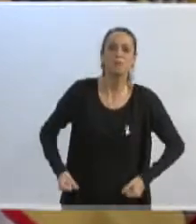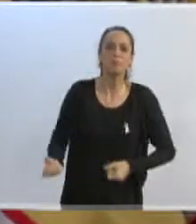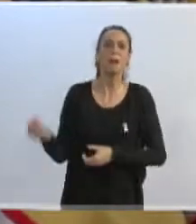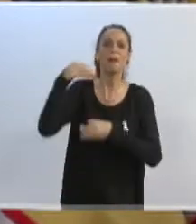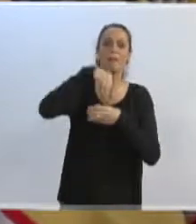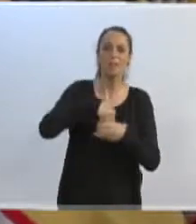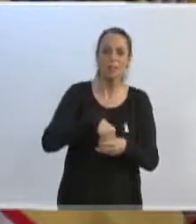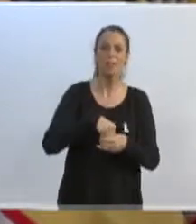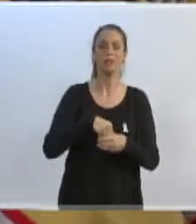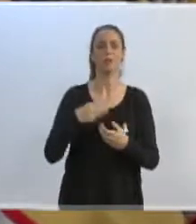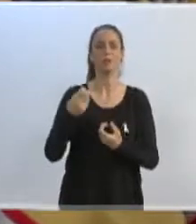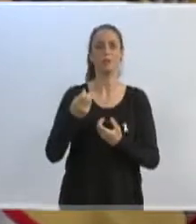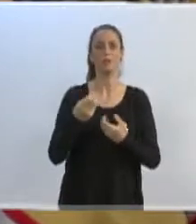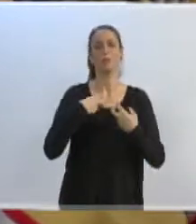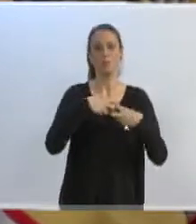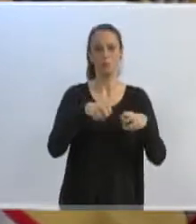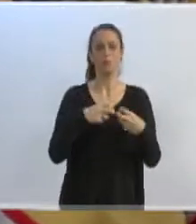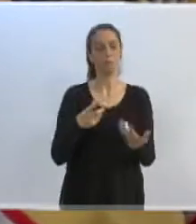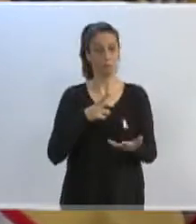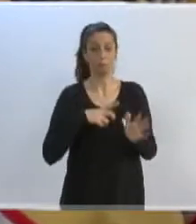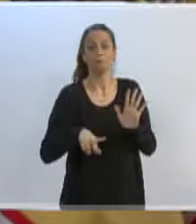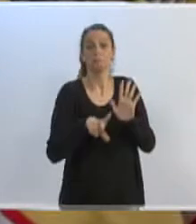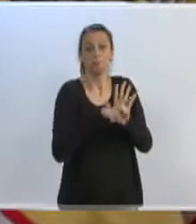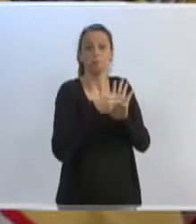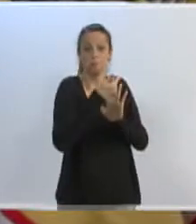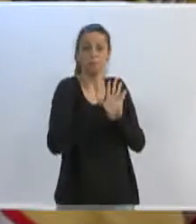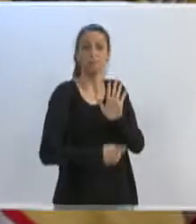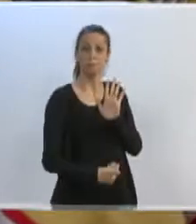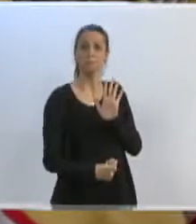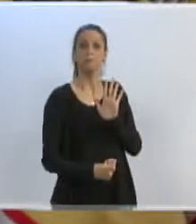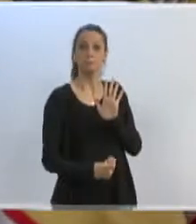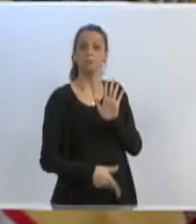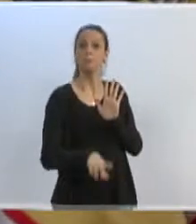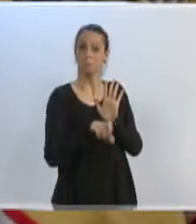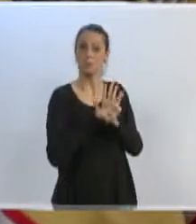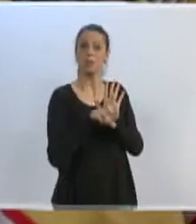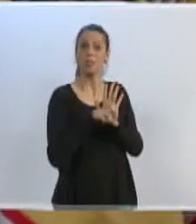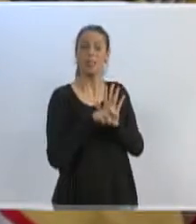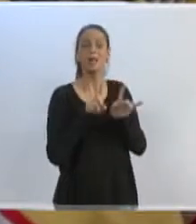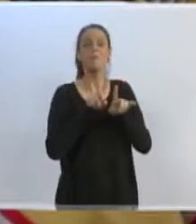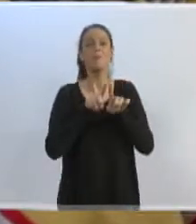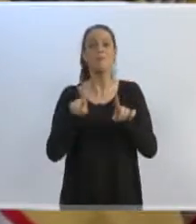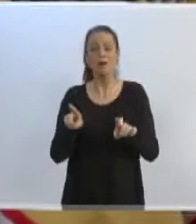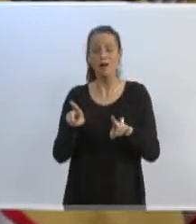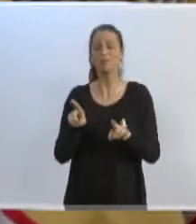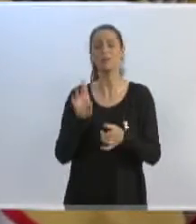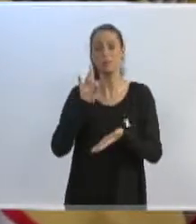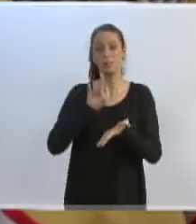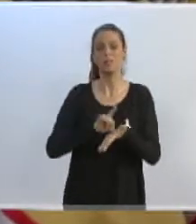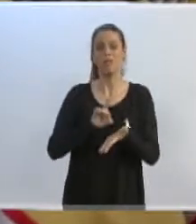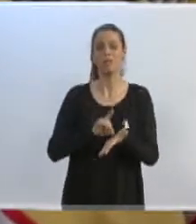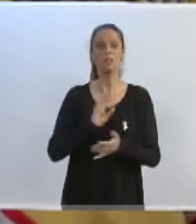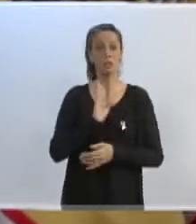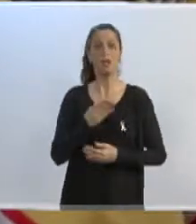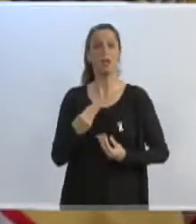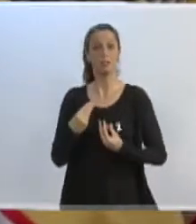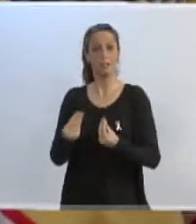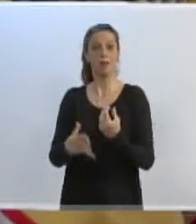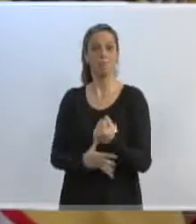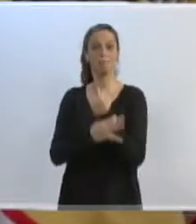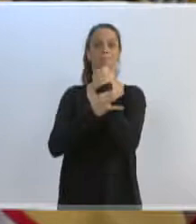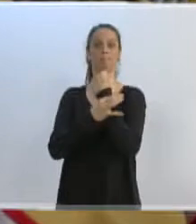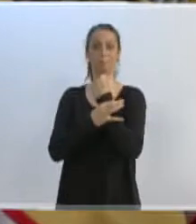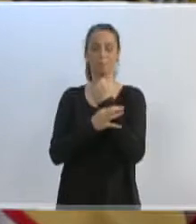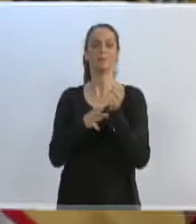transporte. Então, a gente tem uma lei que, de certa forma, tem essa brecha legal, né, no sentido de garantir a acessibilidade do portador